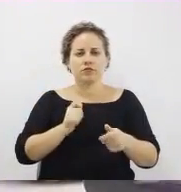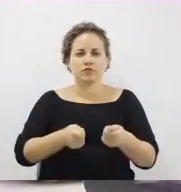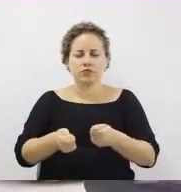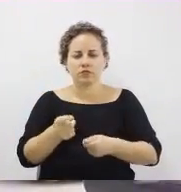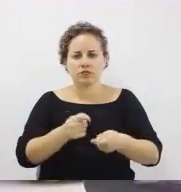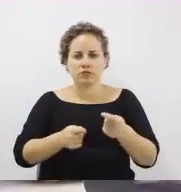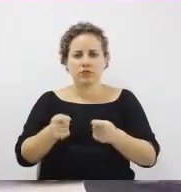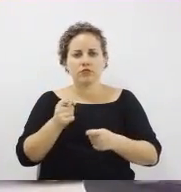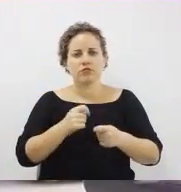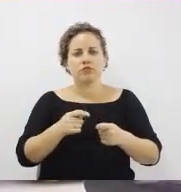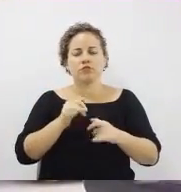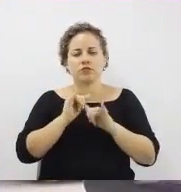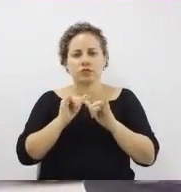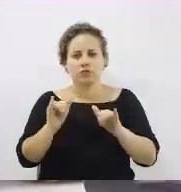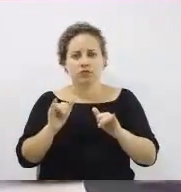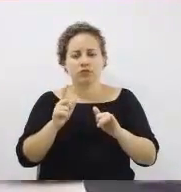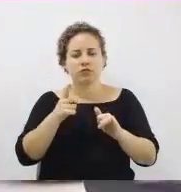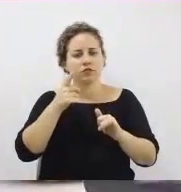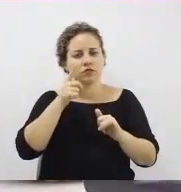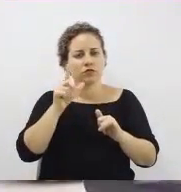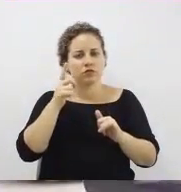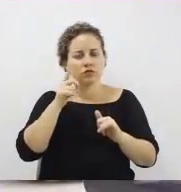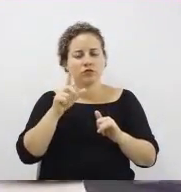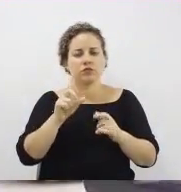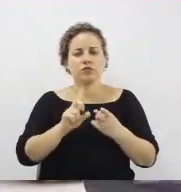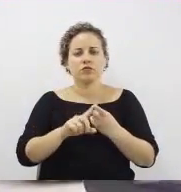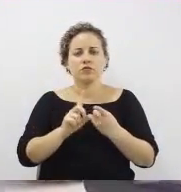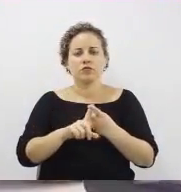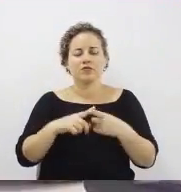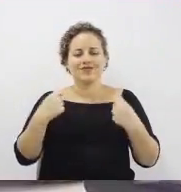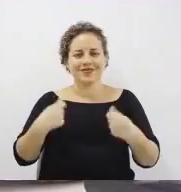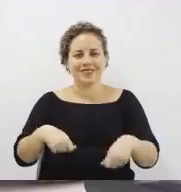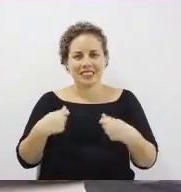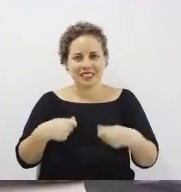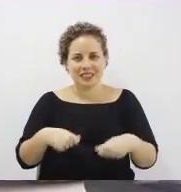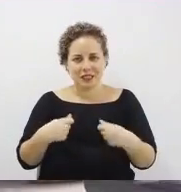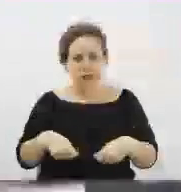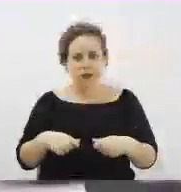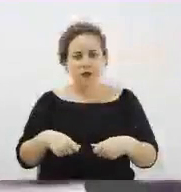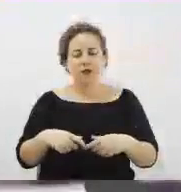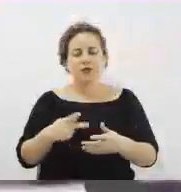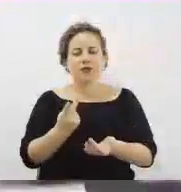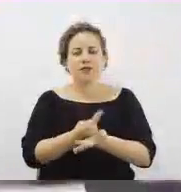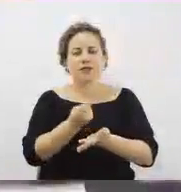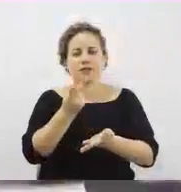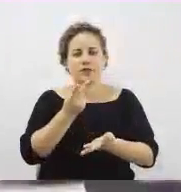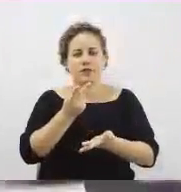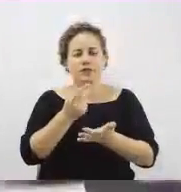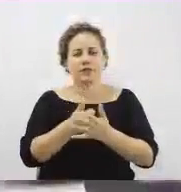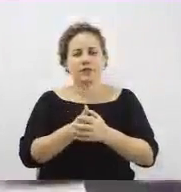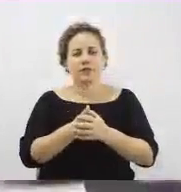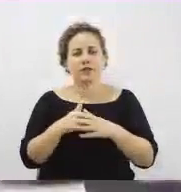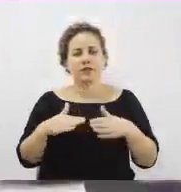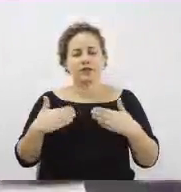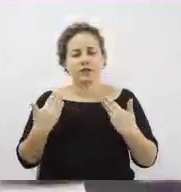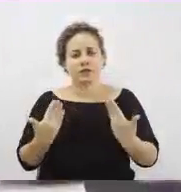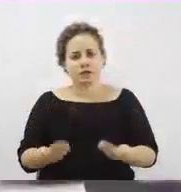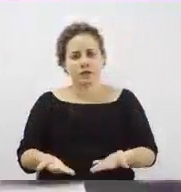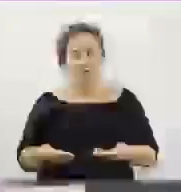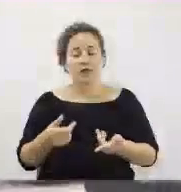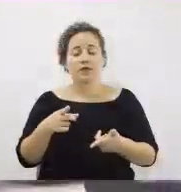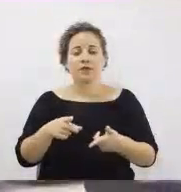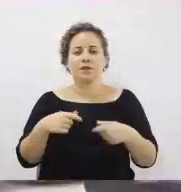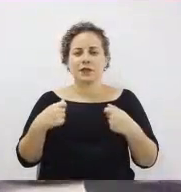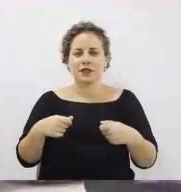as informações para garantir que os recursos necessários estejam disponíveis. Para isso, as informações também precisam